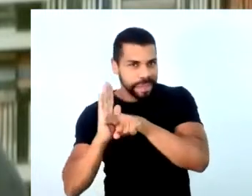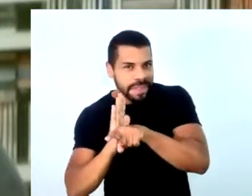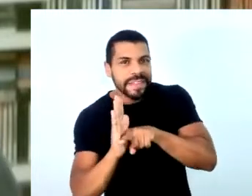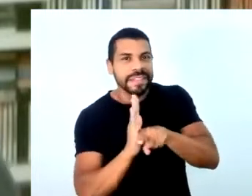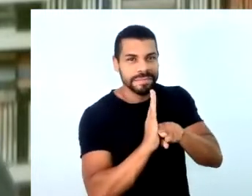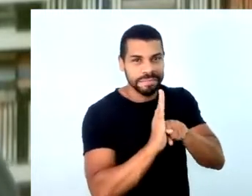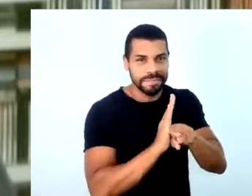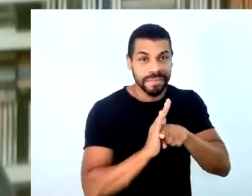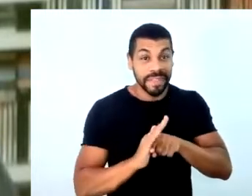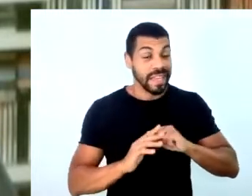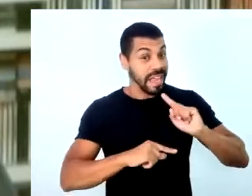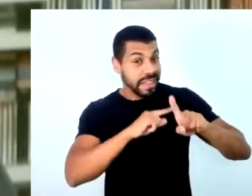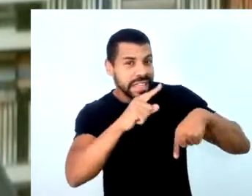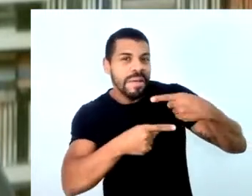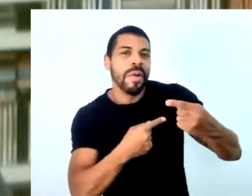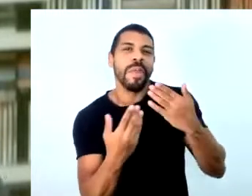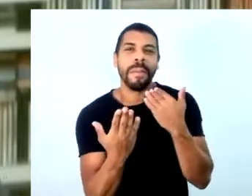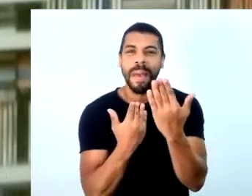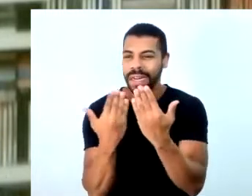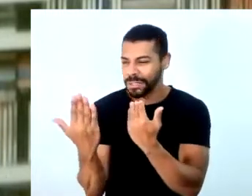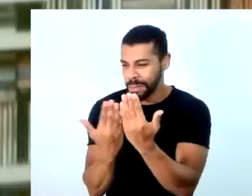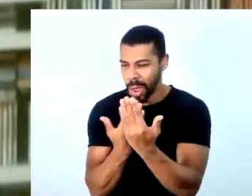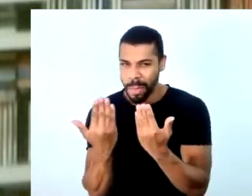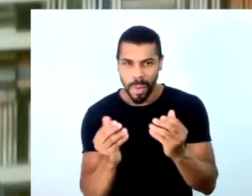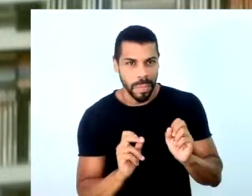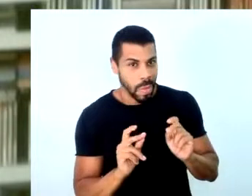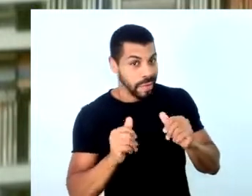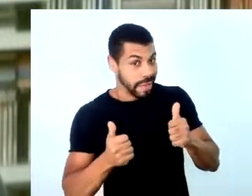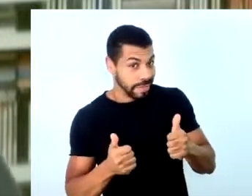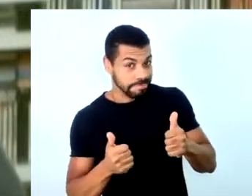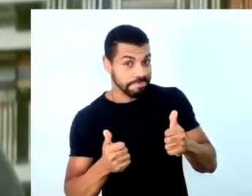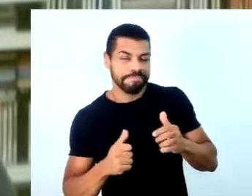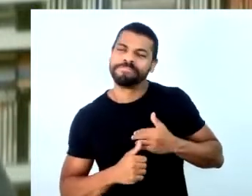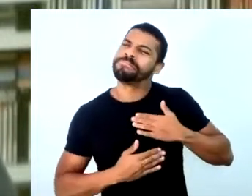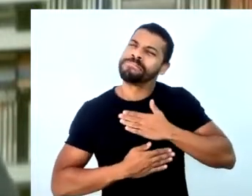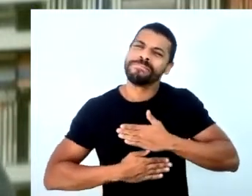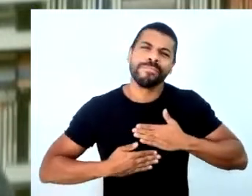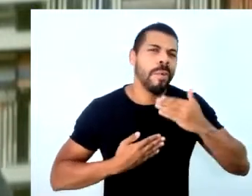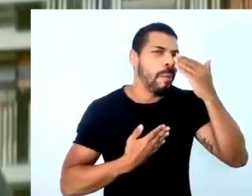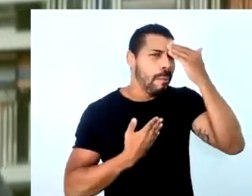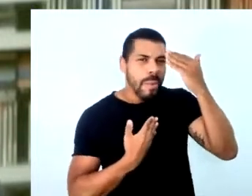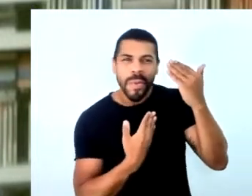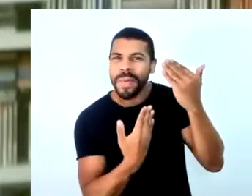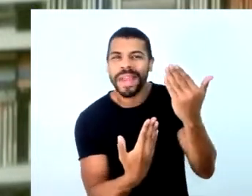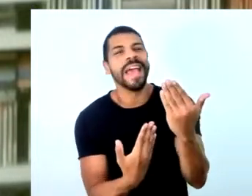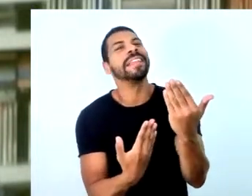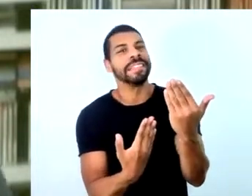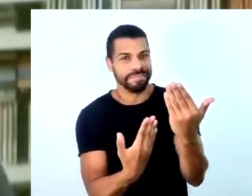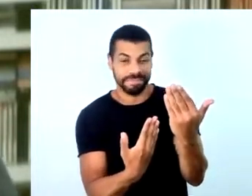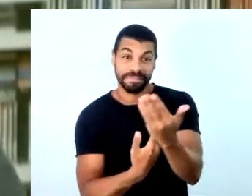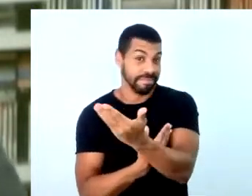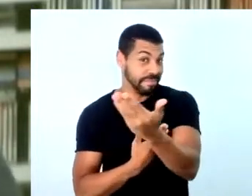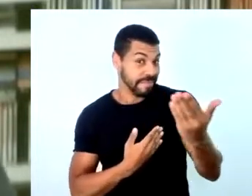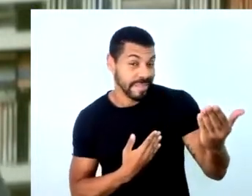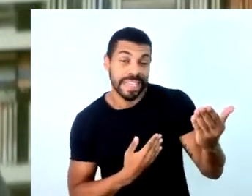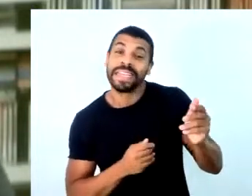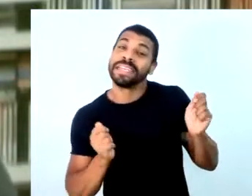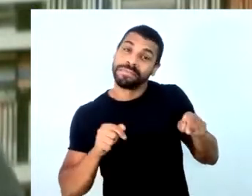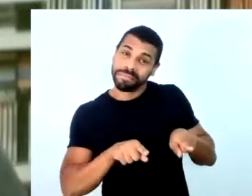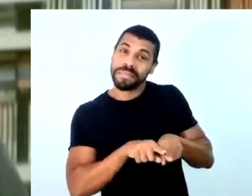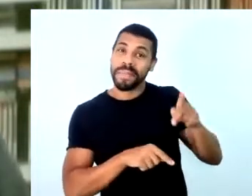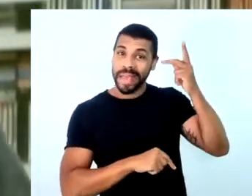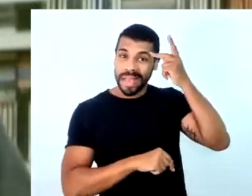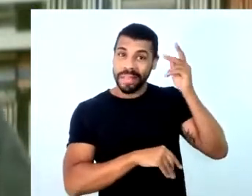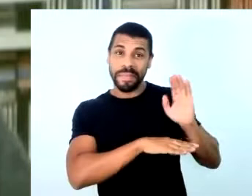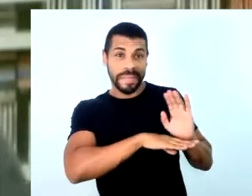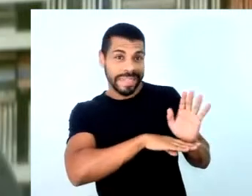vai passar essas perguntas para ela, e aí começa um bate-papo. Tá bom? Então é isso. Muitíssimo obrigado, Natara. Obrigado também